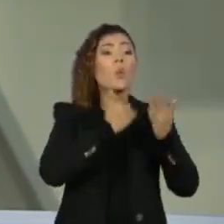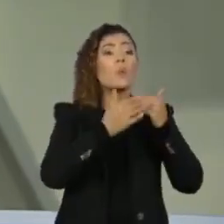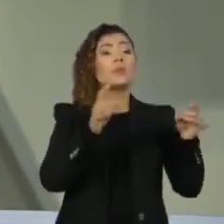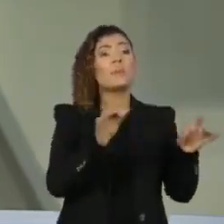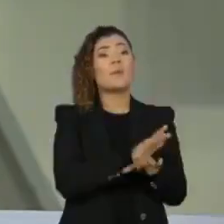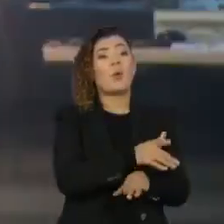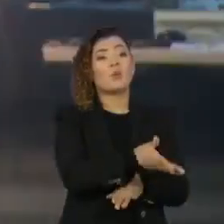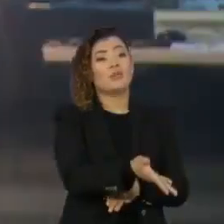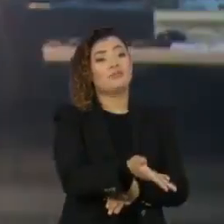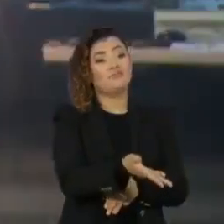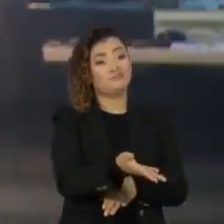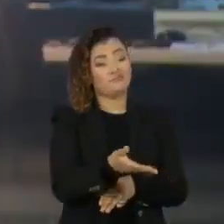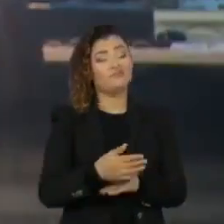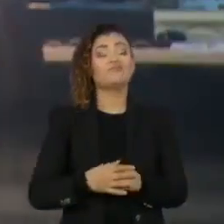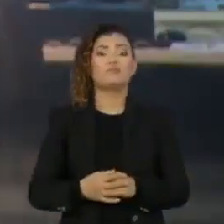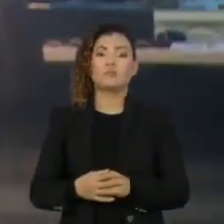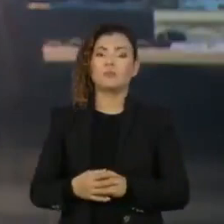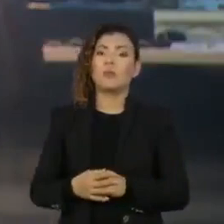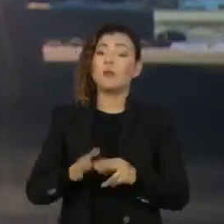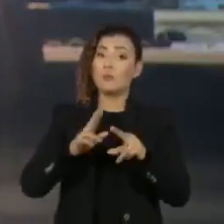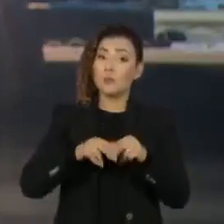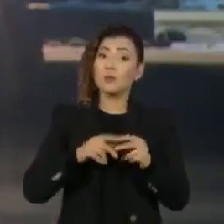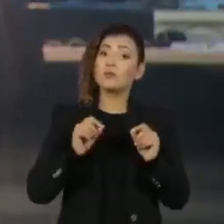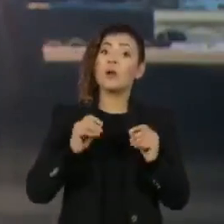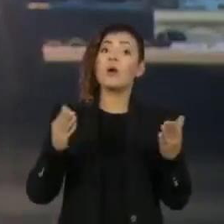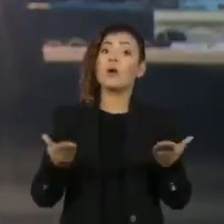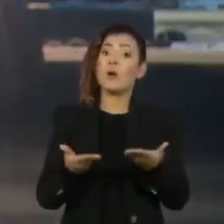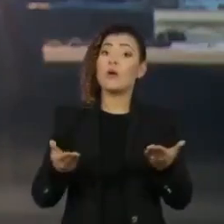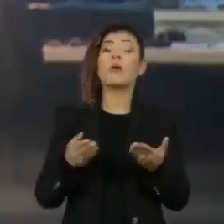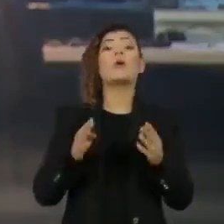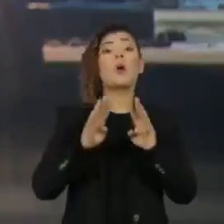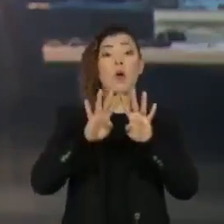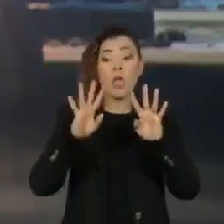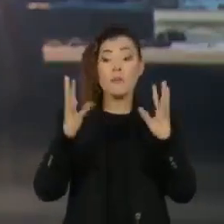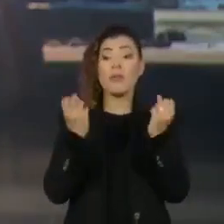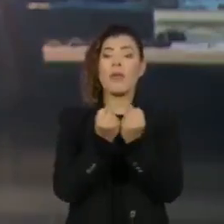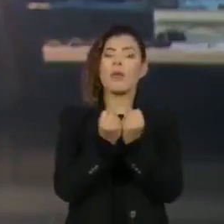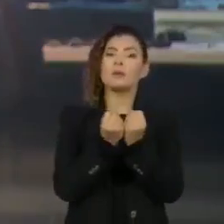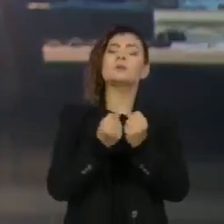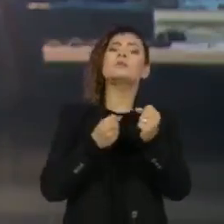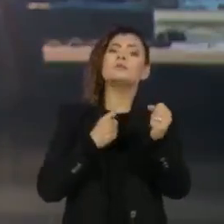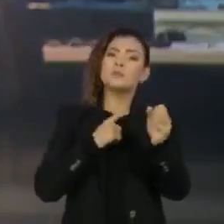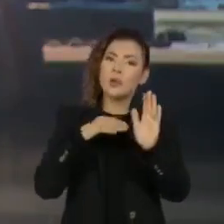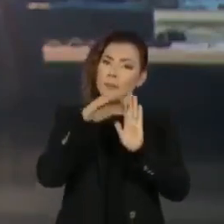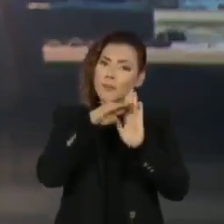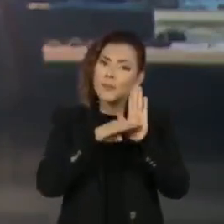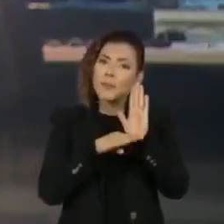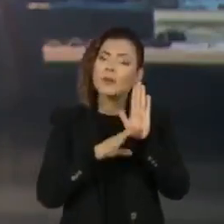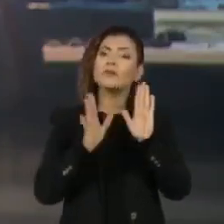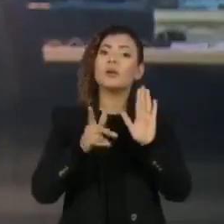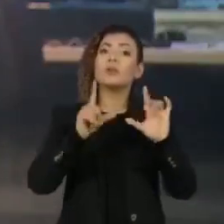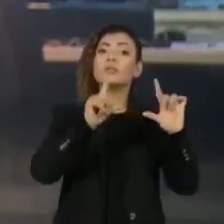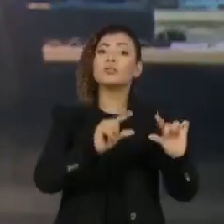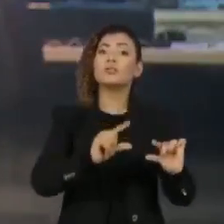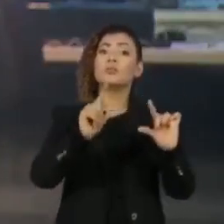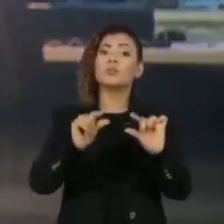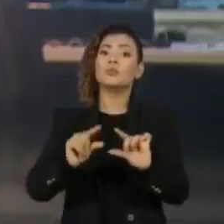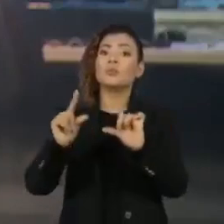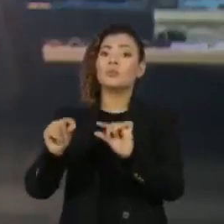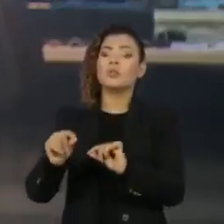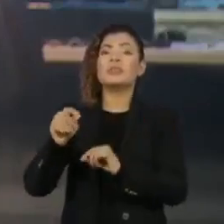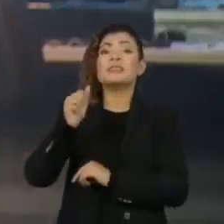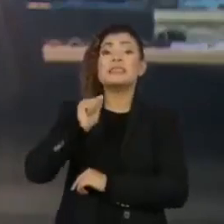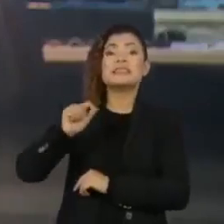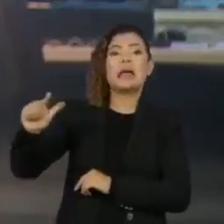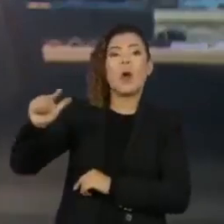dos motivos. Por isso, a Organização Mundial de Saúde divulgou um conjunto de referências para diminuir os níveis de